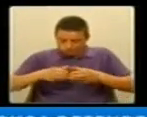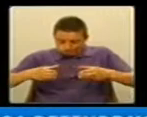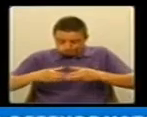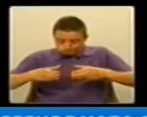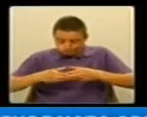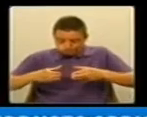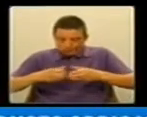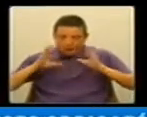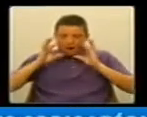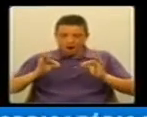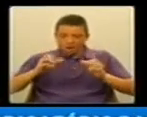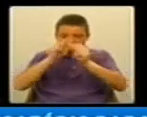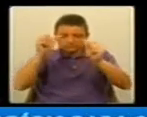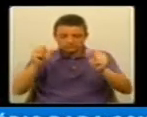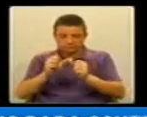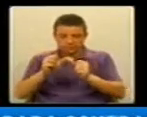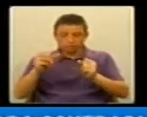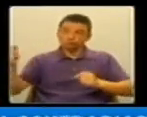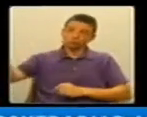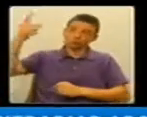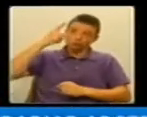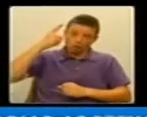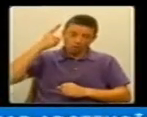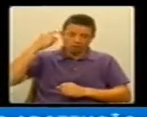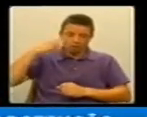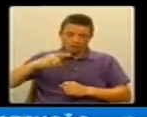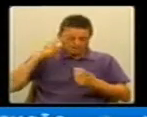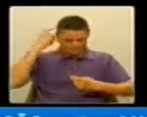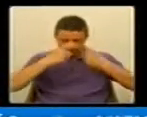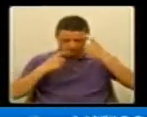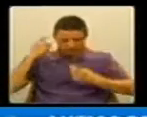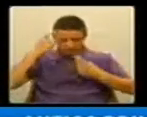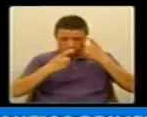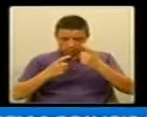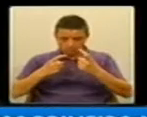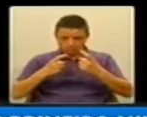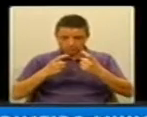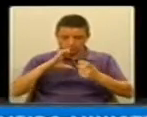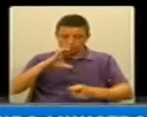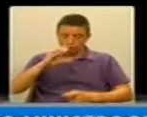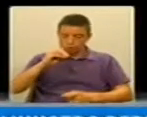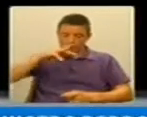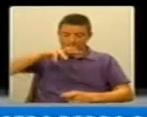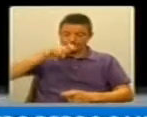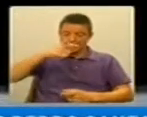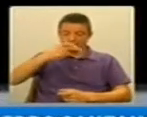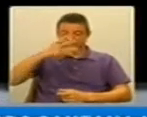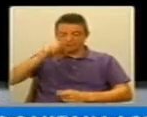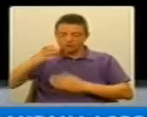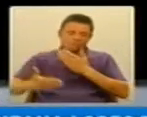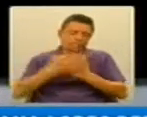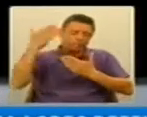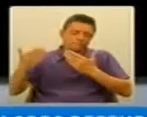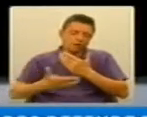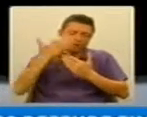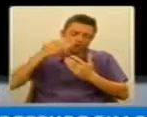nos confins do Sistema Solar. E é daí que nós pensamos, que os astrónomos pensam, que vêm os cometas que demoram mais tempo a dar a volta ao